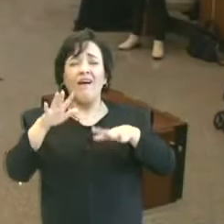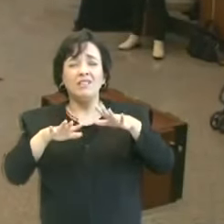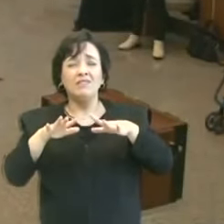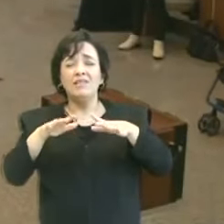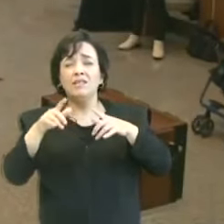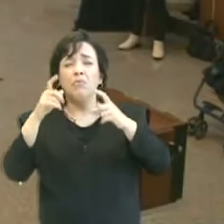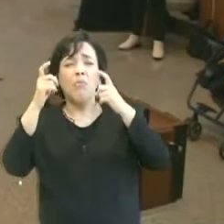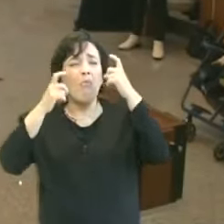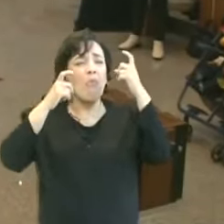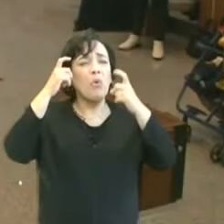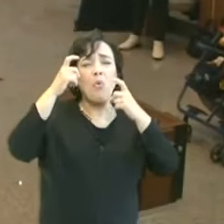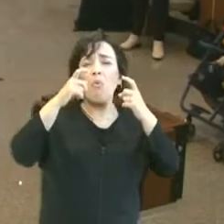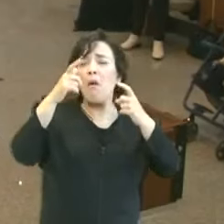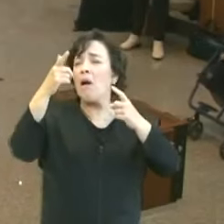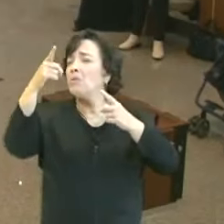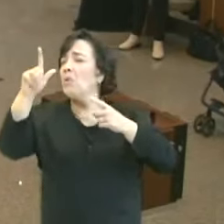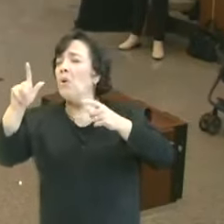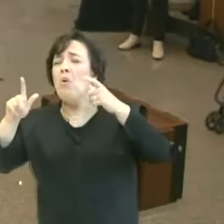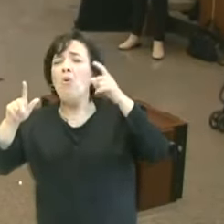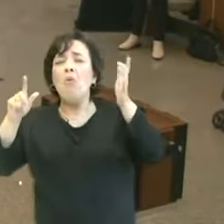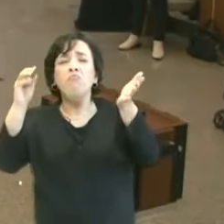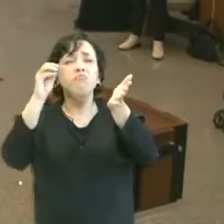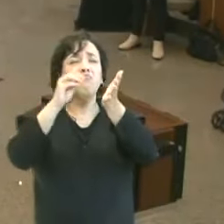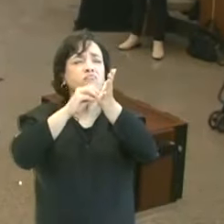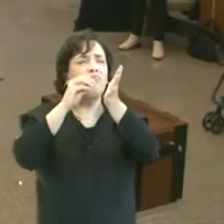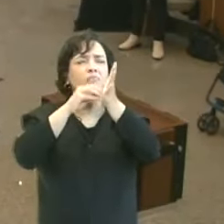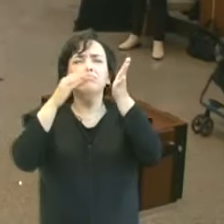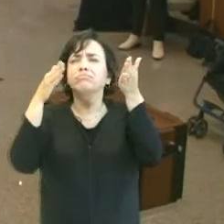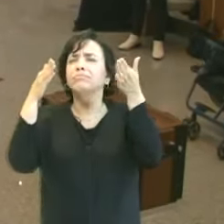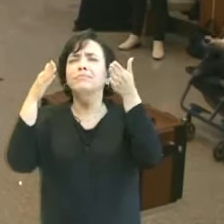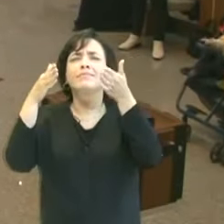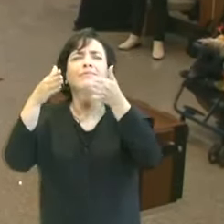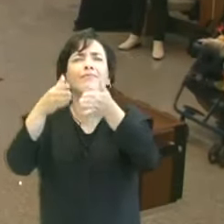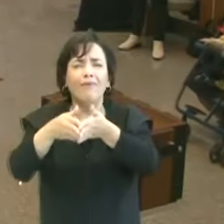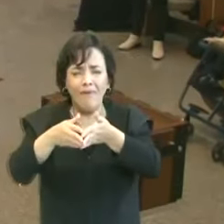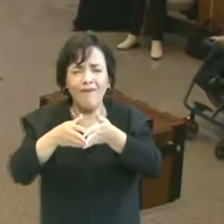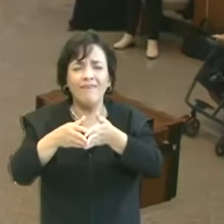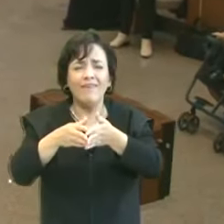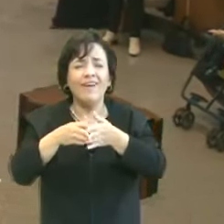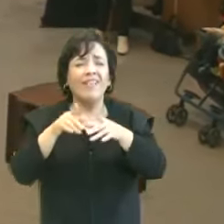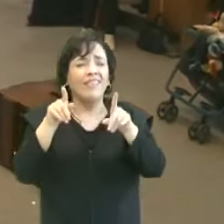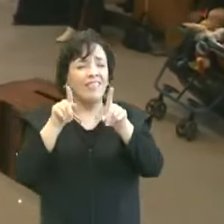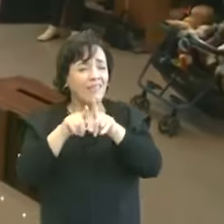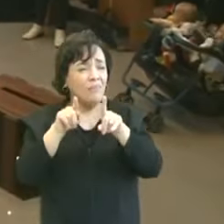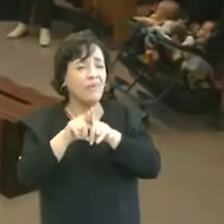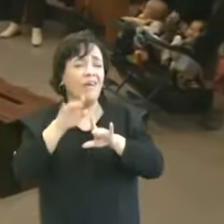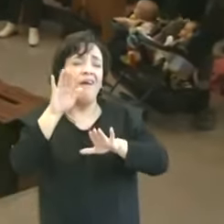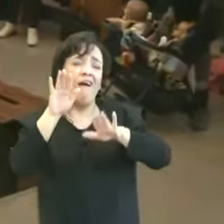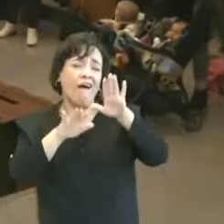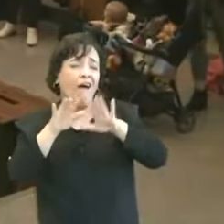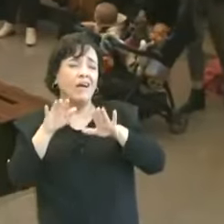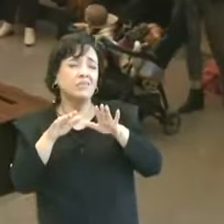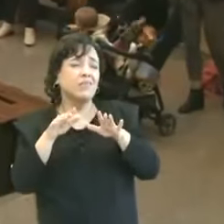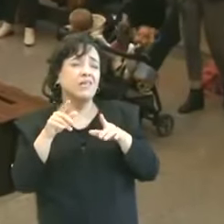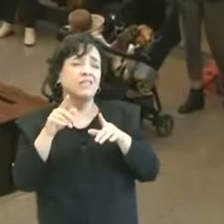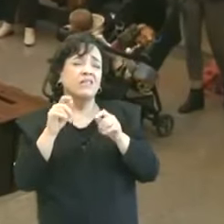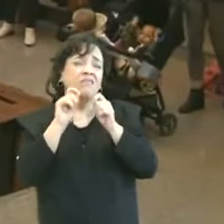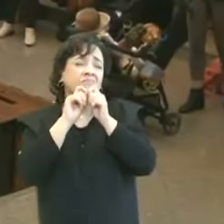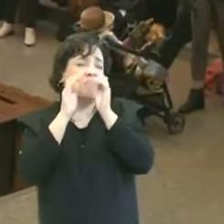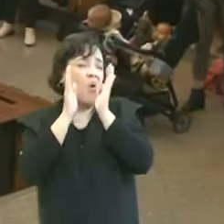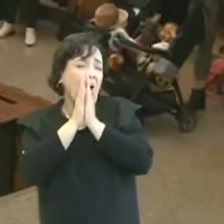caminho. Perdemos o foco e, sem perceber, até nas nossas orações estamos dizendo para o Senhor o que o Senhor deve